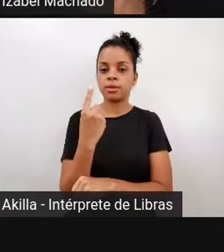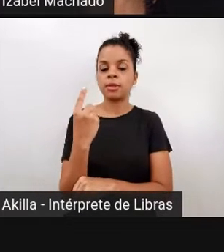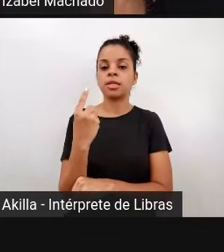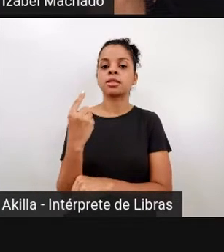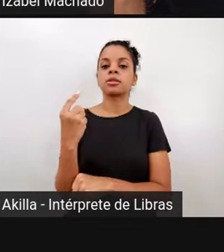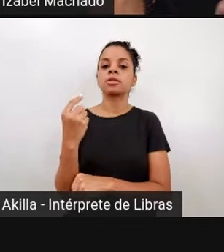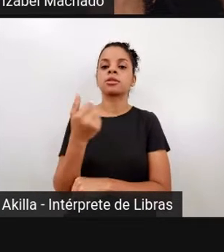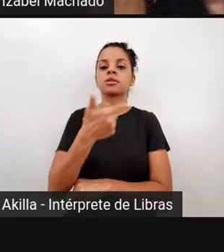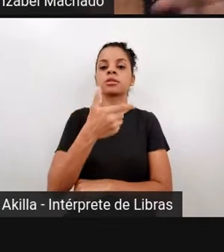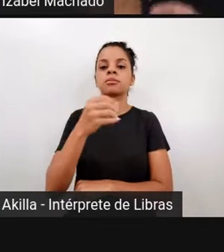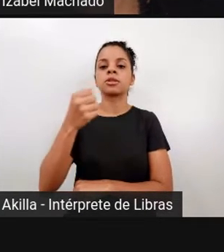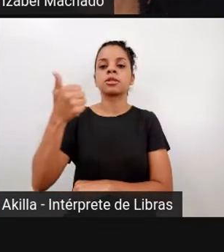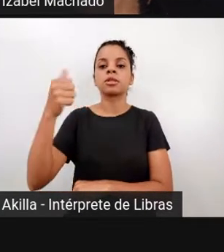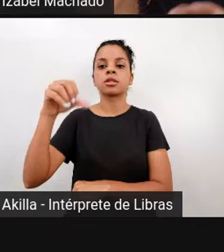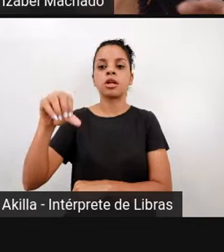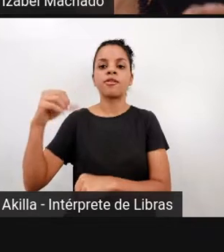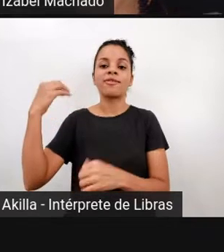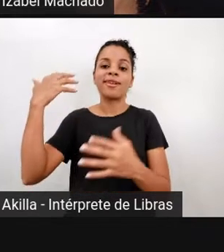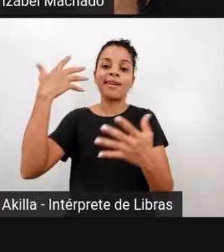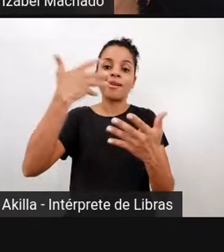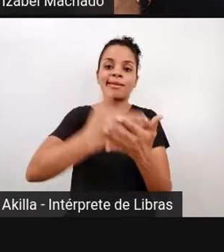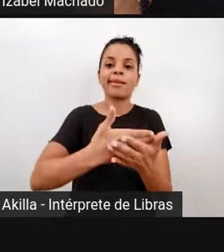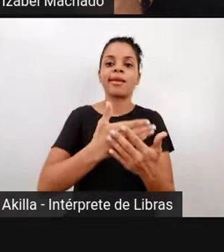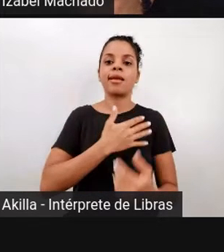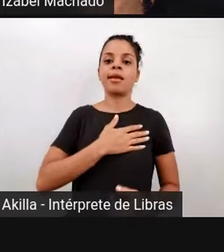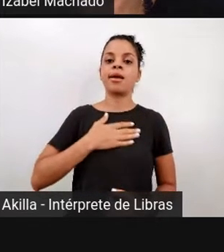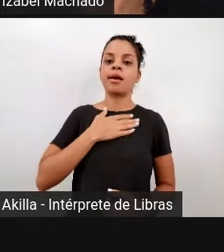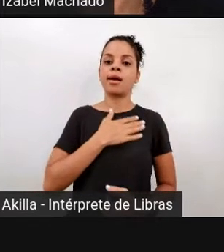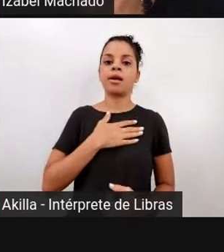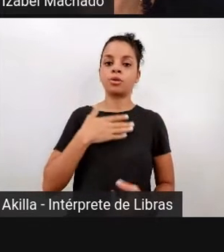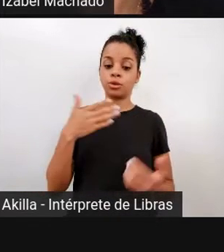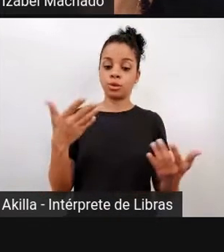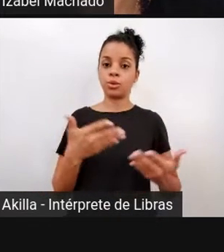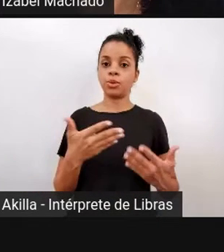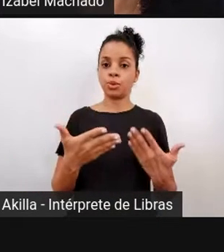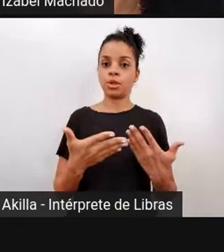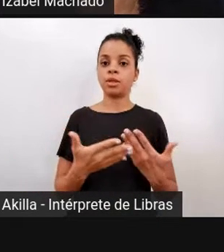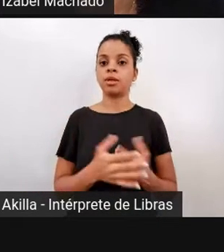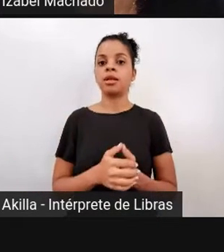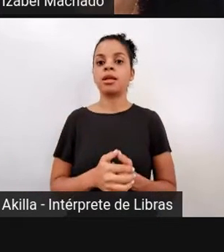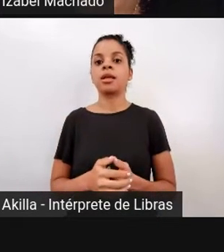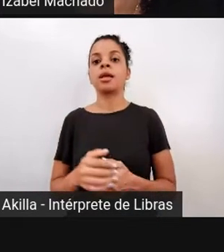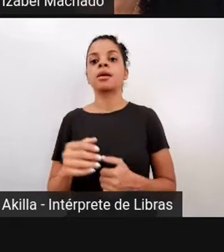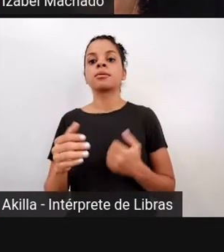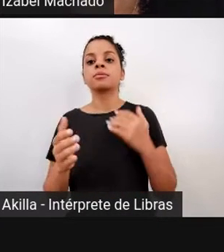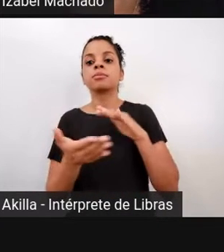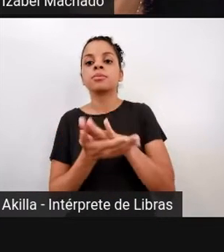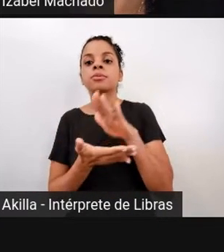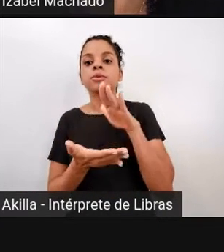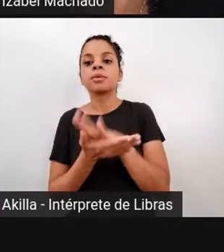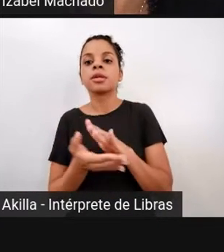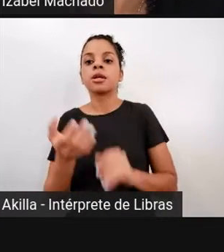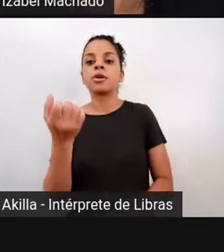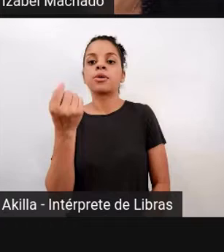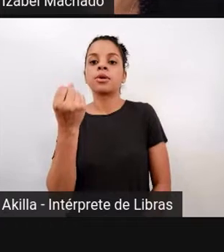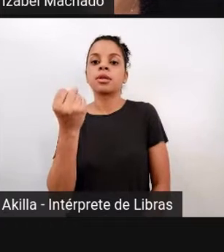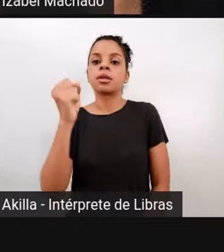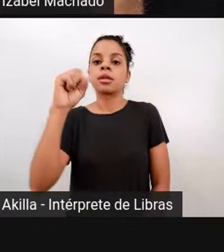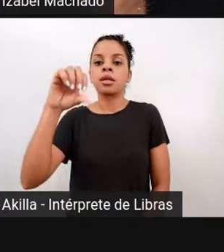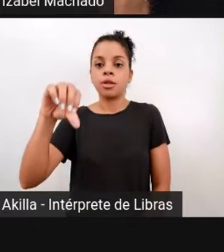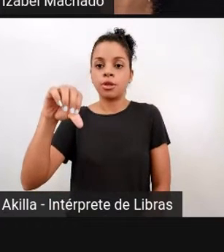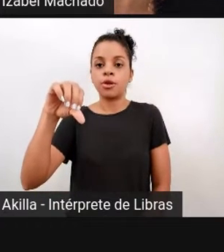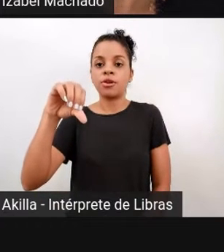ano, foram publicadas 89 checagens, das quais mais de 57% do que